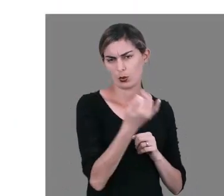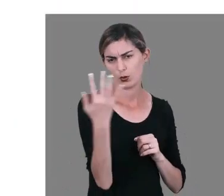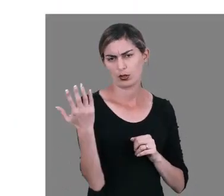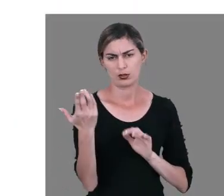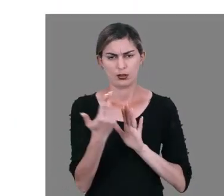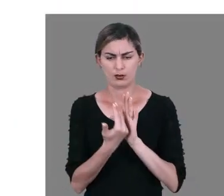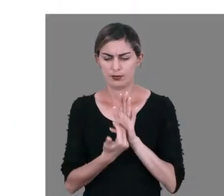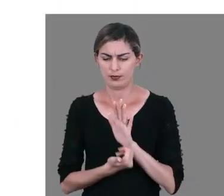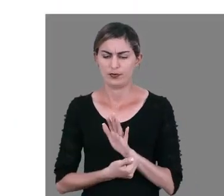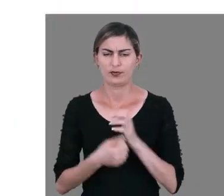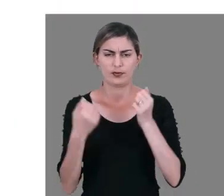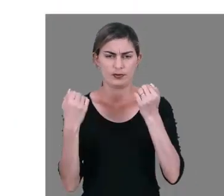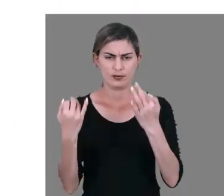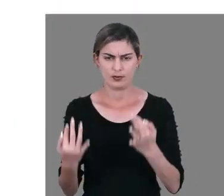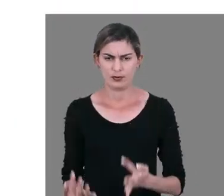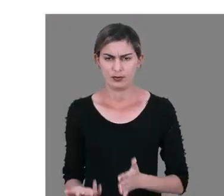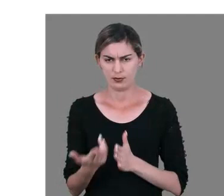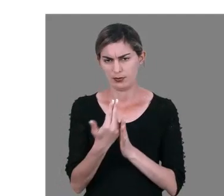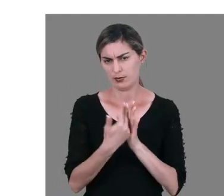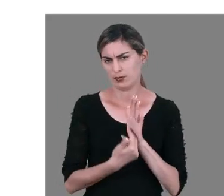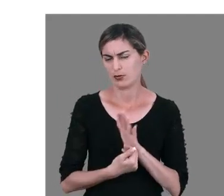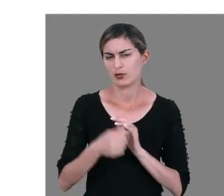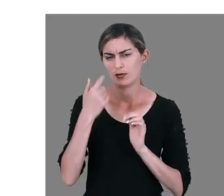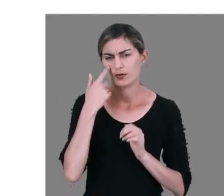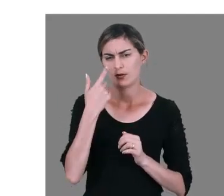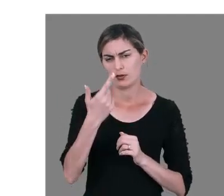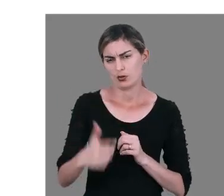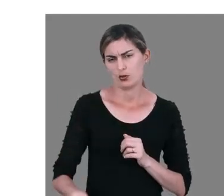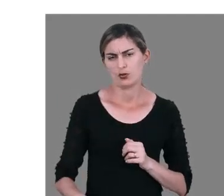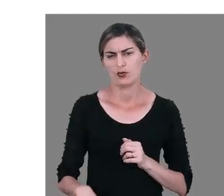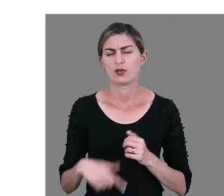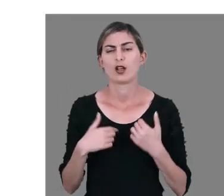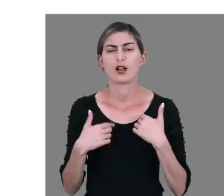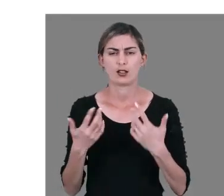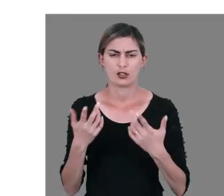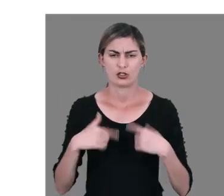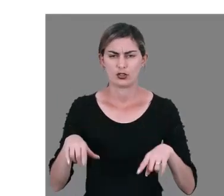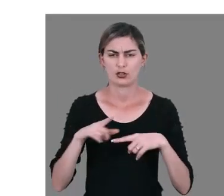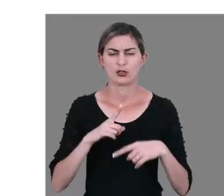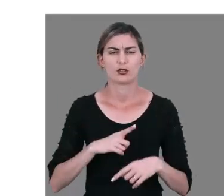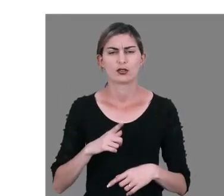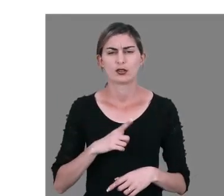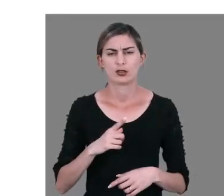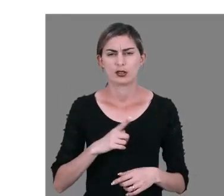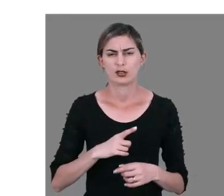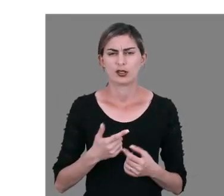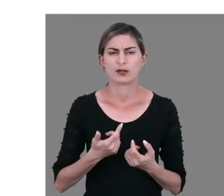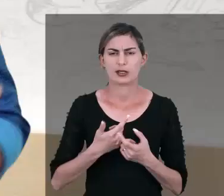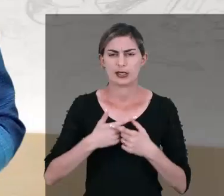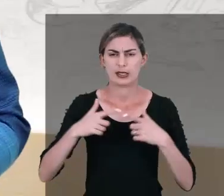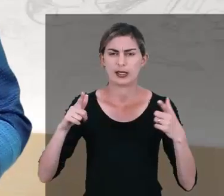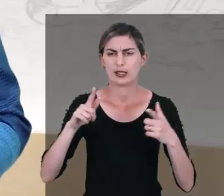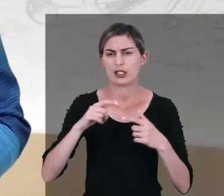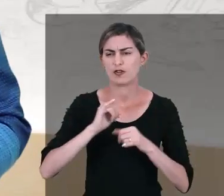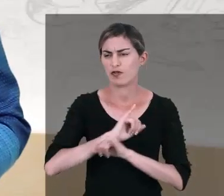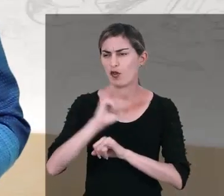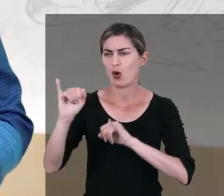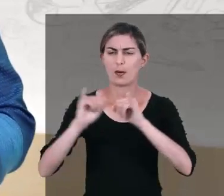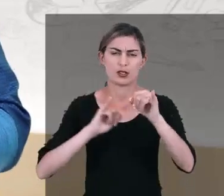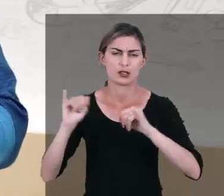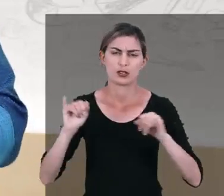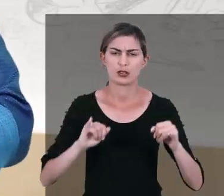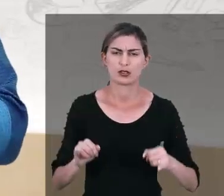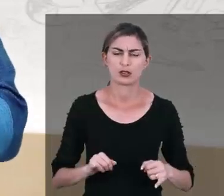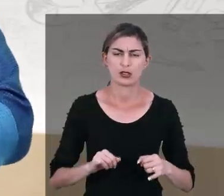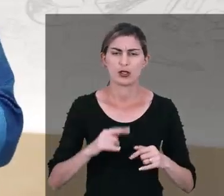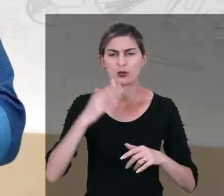plantas que foram descritas e que nós estamos vendo agora de novo, né? Que a gente tem uma grande gama de informações e que a